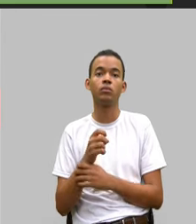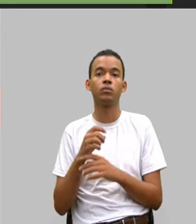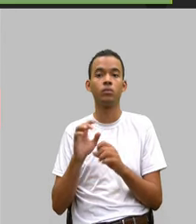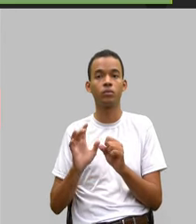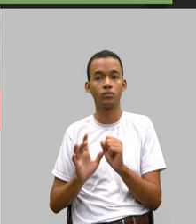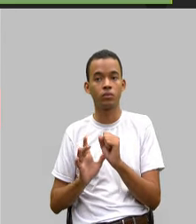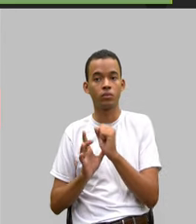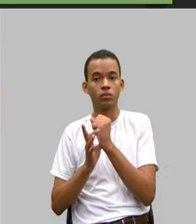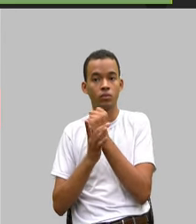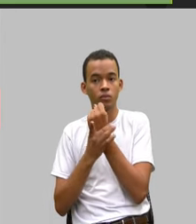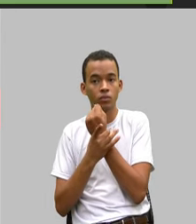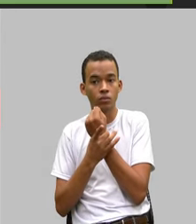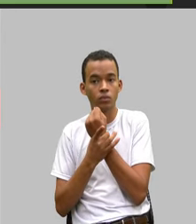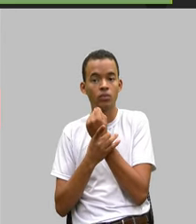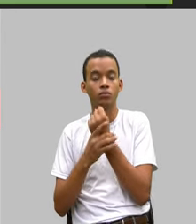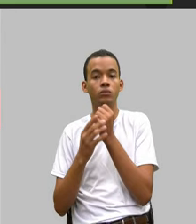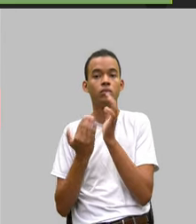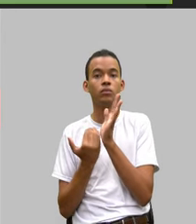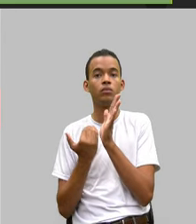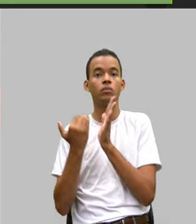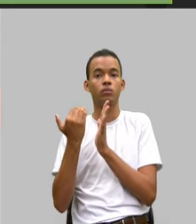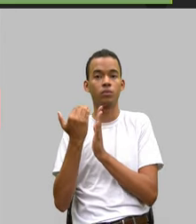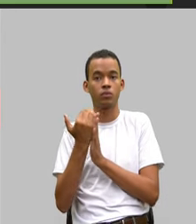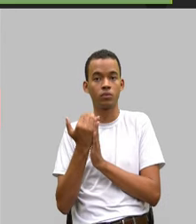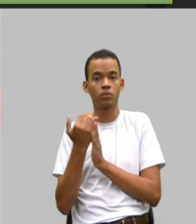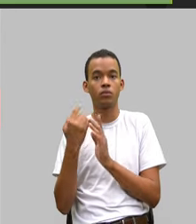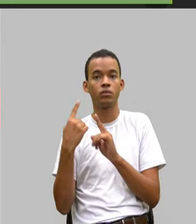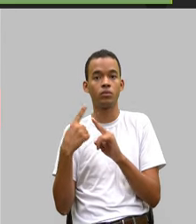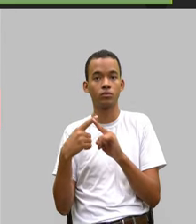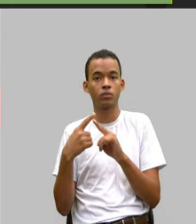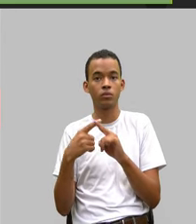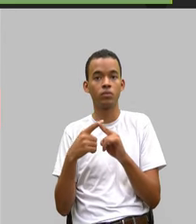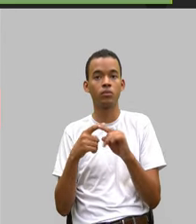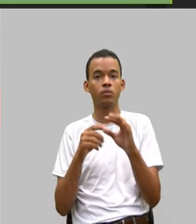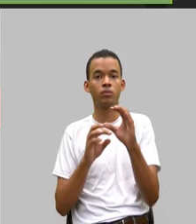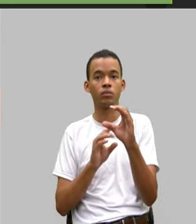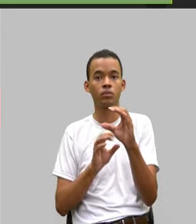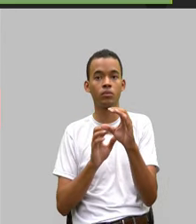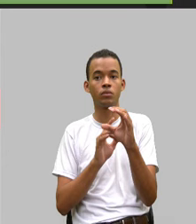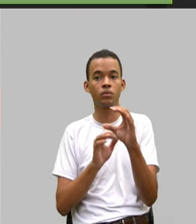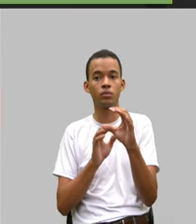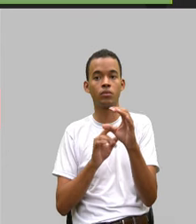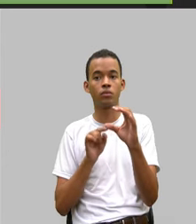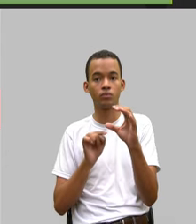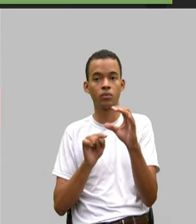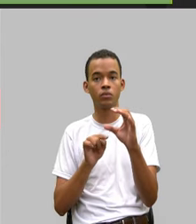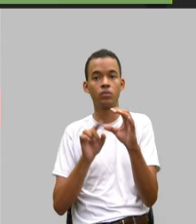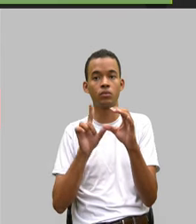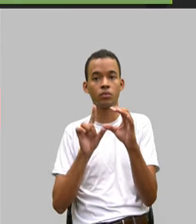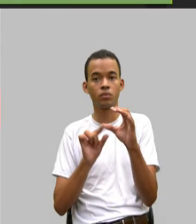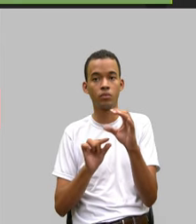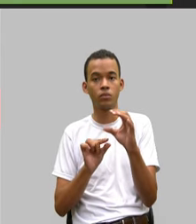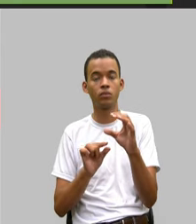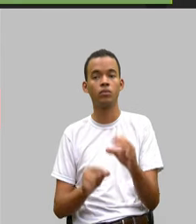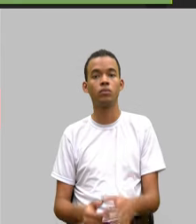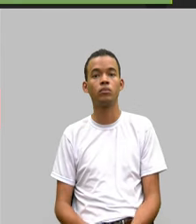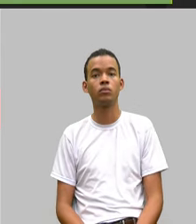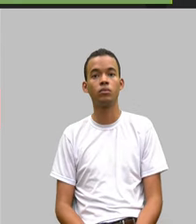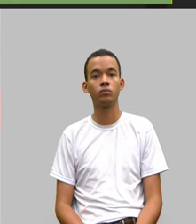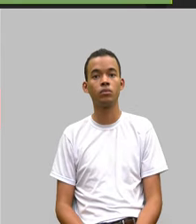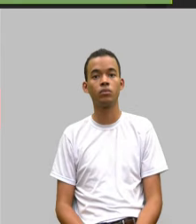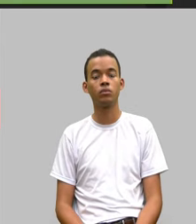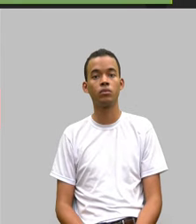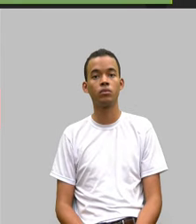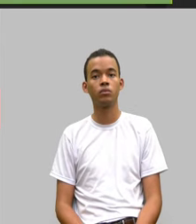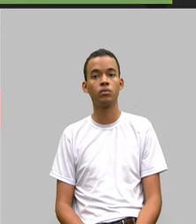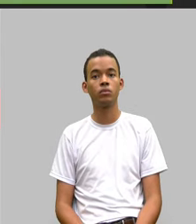segurança justamente por uma baixa densidade desses receptores no tronco encefálico Além